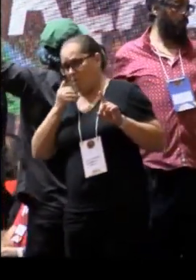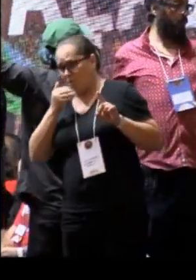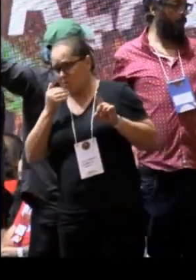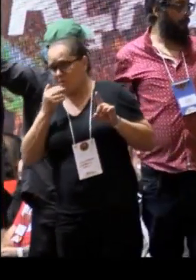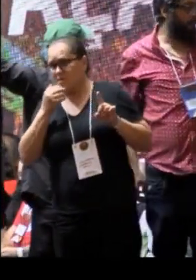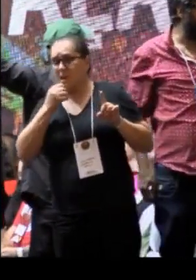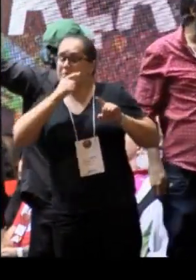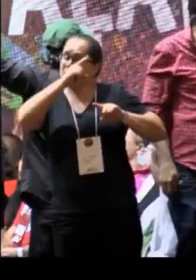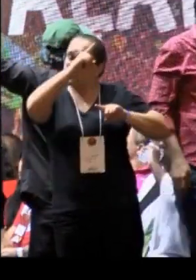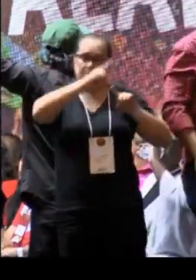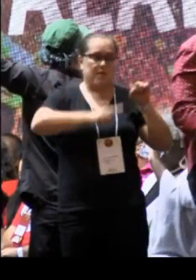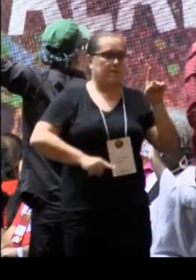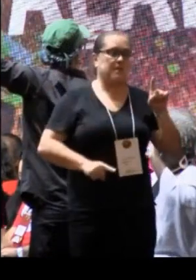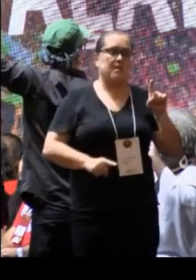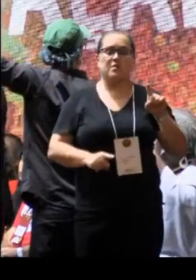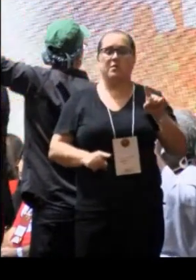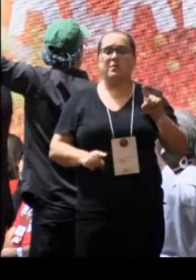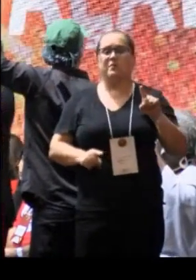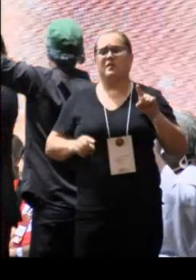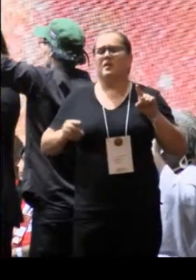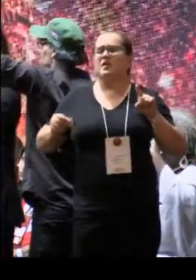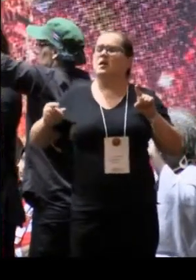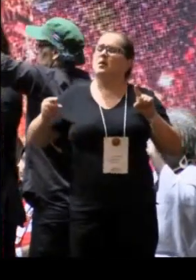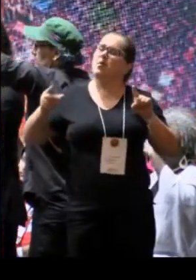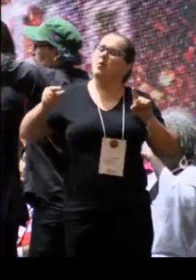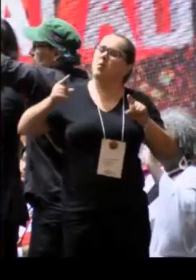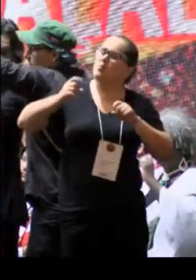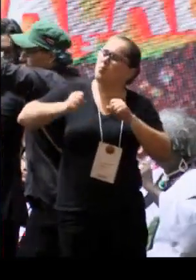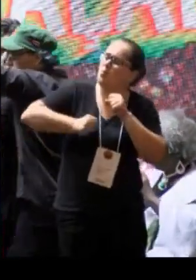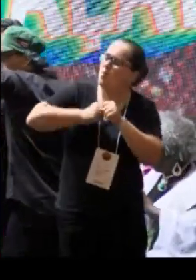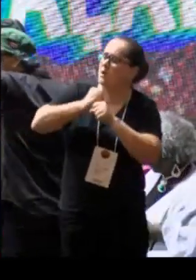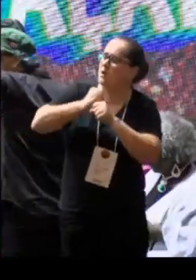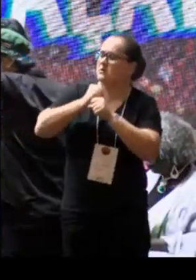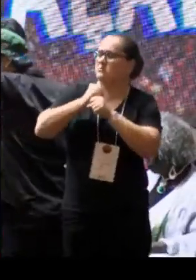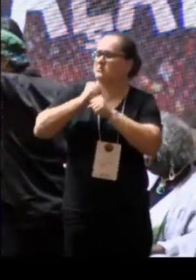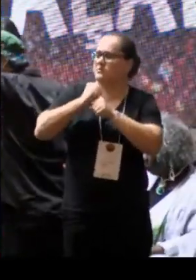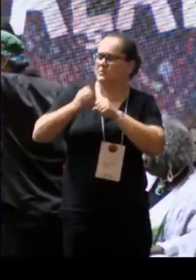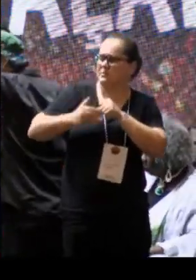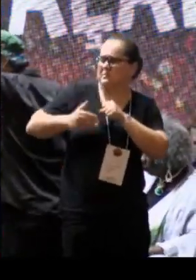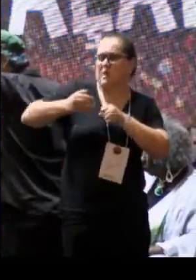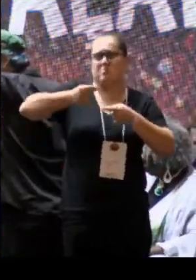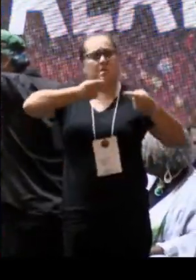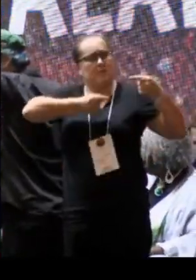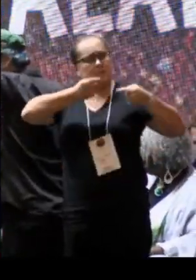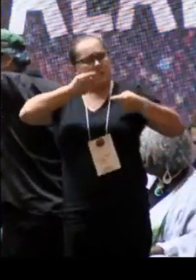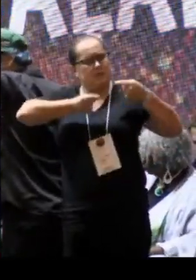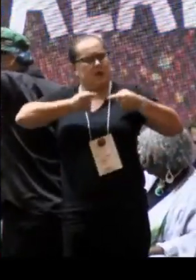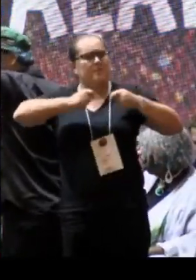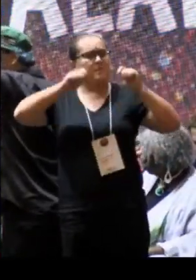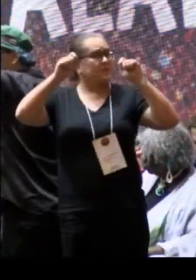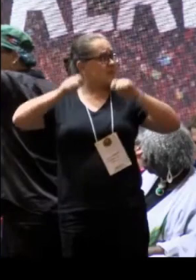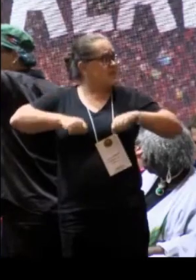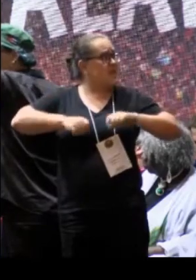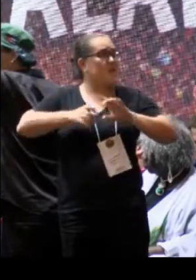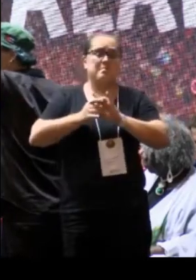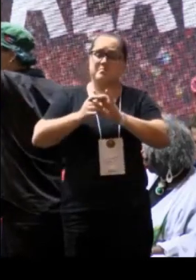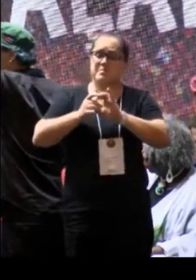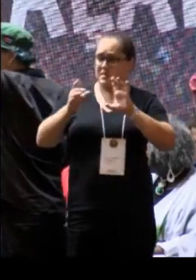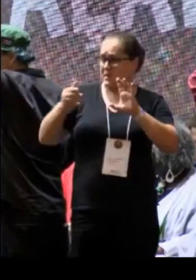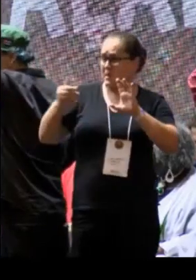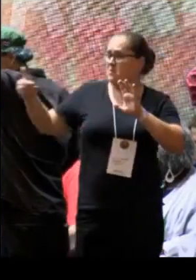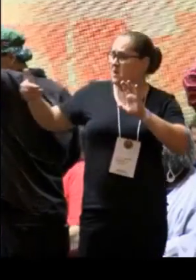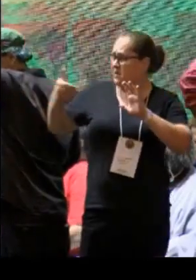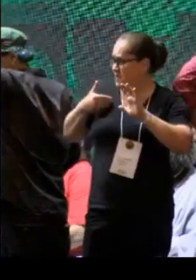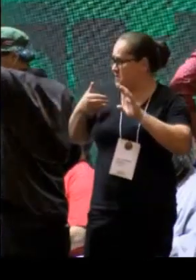proibiram de almoçar. Depois de mais de um ano que eu estava preso, depois de muita discussão, permitiram que a Janja pudesse entrar